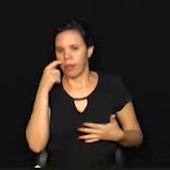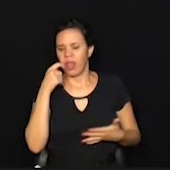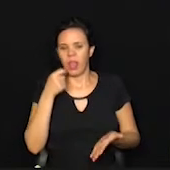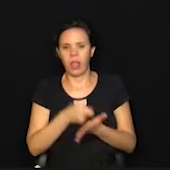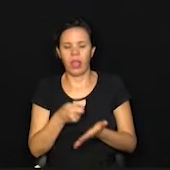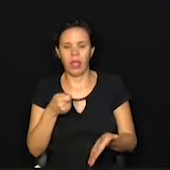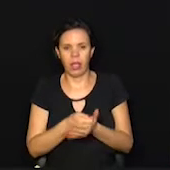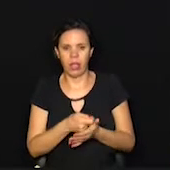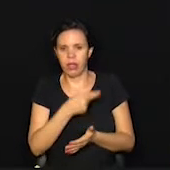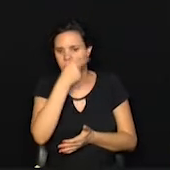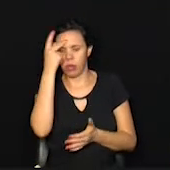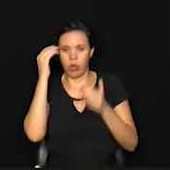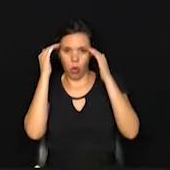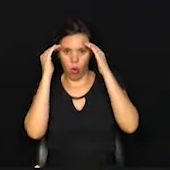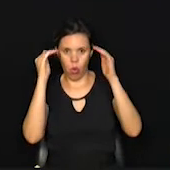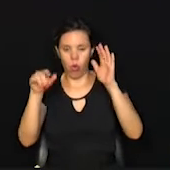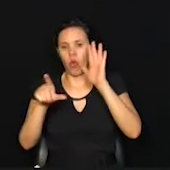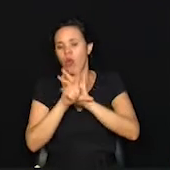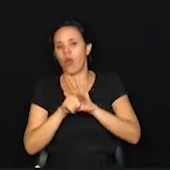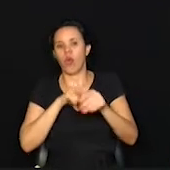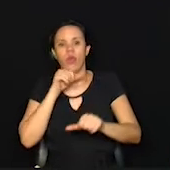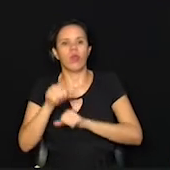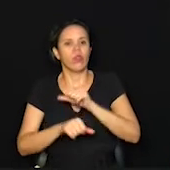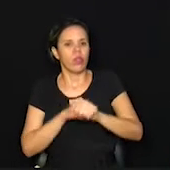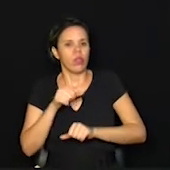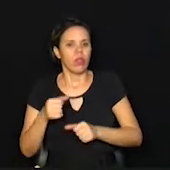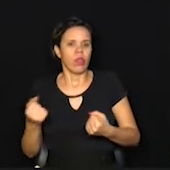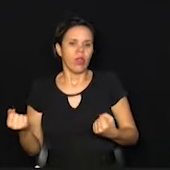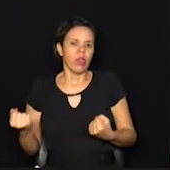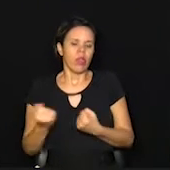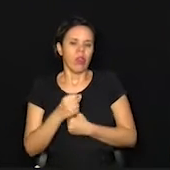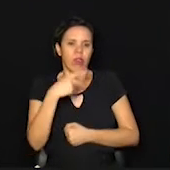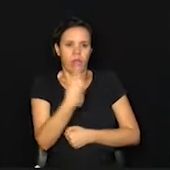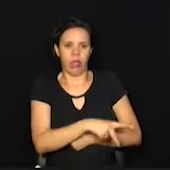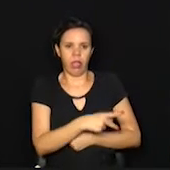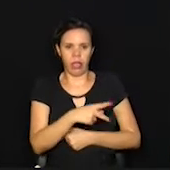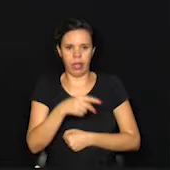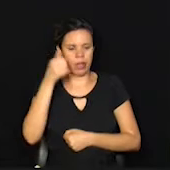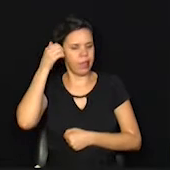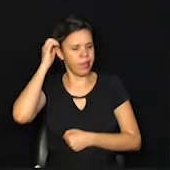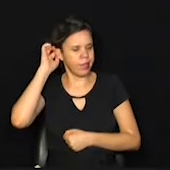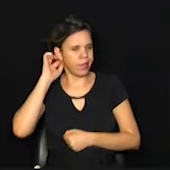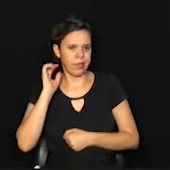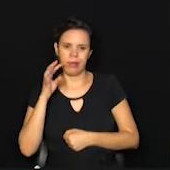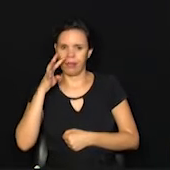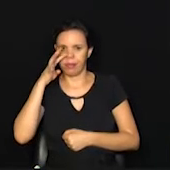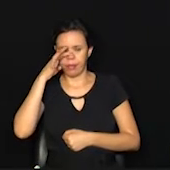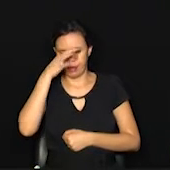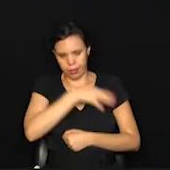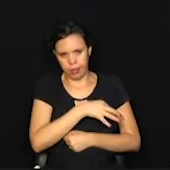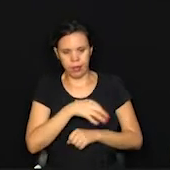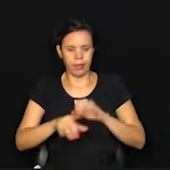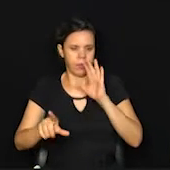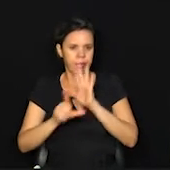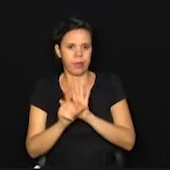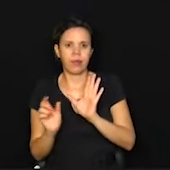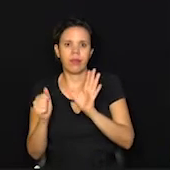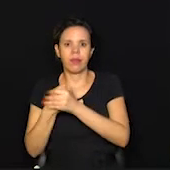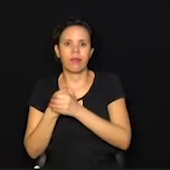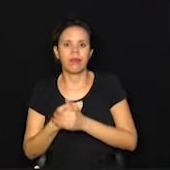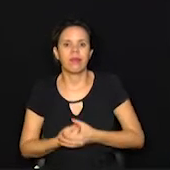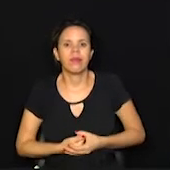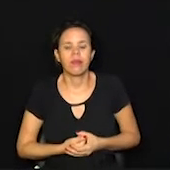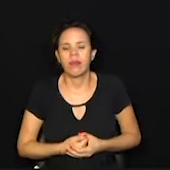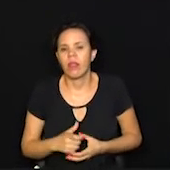exigem que o povo compra as leis e eles alteram a favor deles mas eles não cumprem a lei escolhem